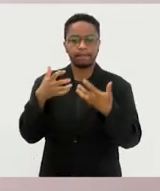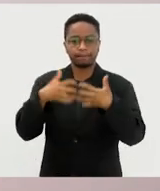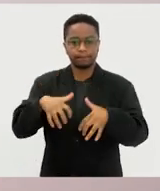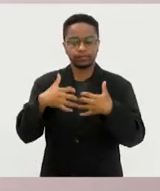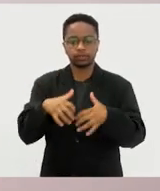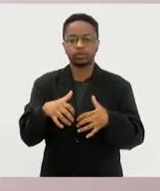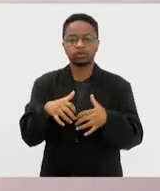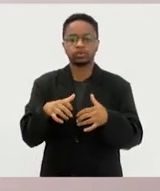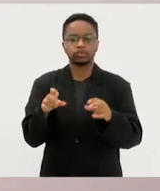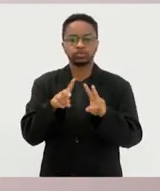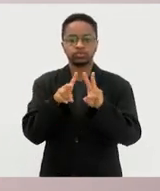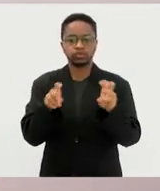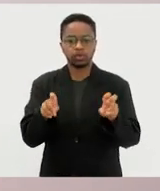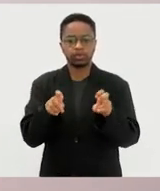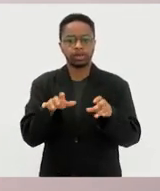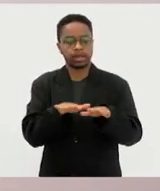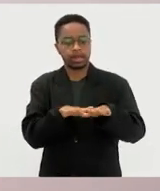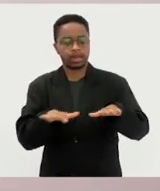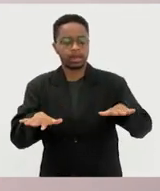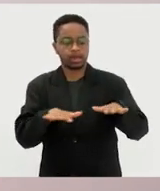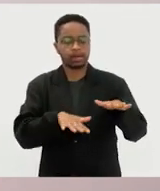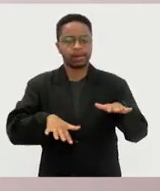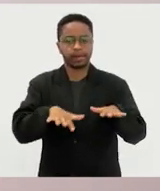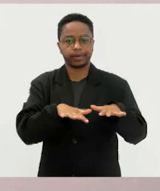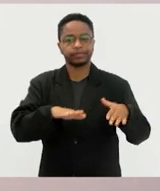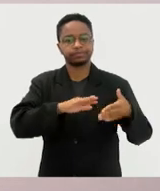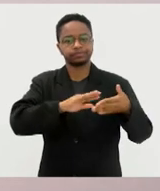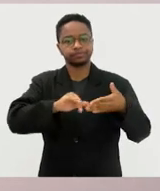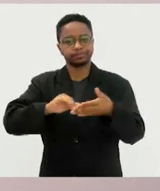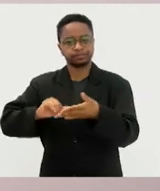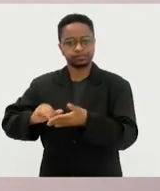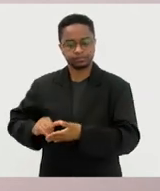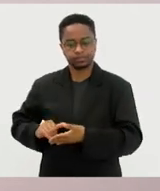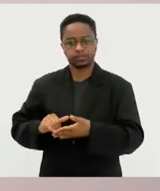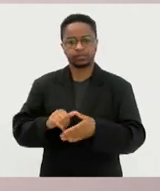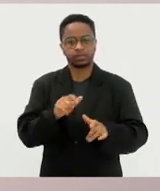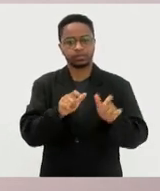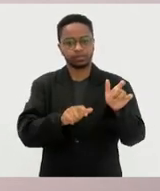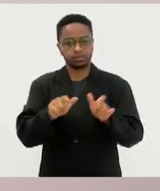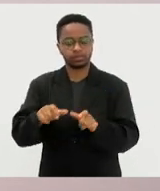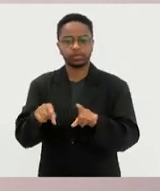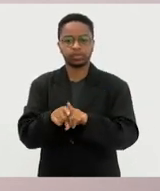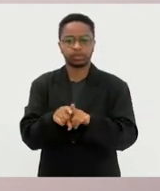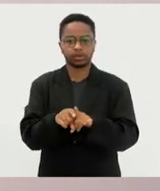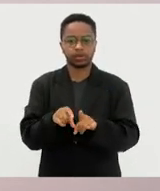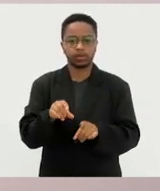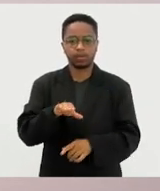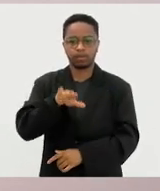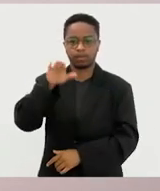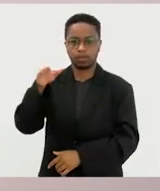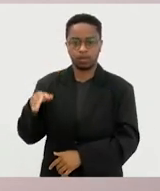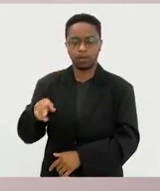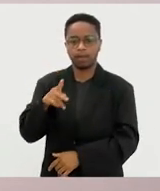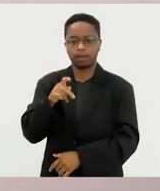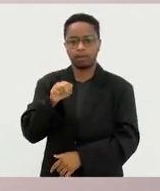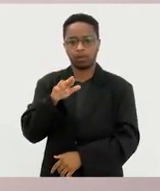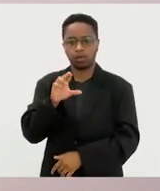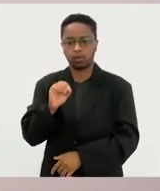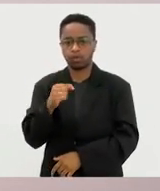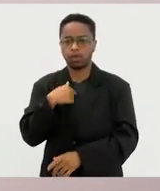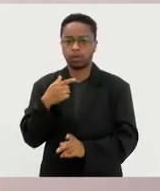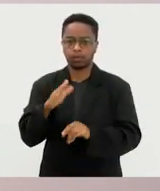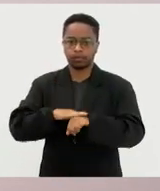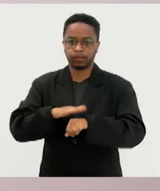ali em Levi Gasparian, que também temos uma barreira importante ali, saída para Minas. E em Morro do Coco, eu mesmo fiz a visita lá, a gente está